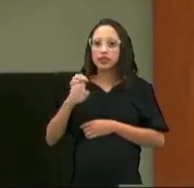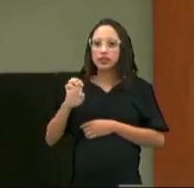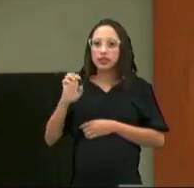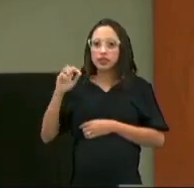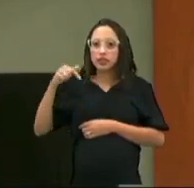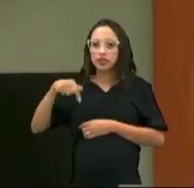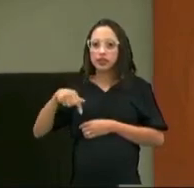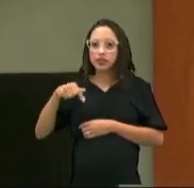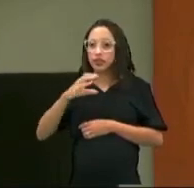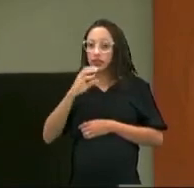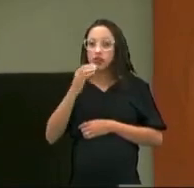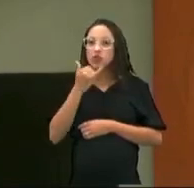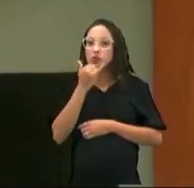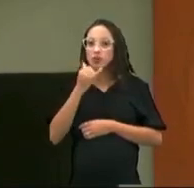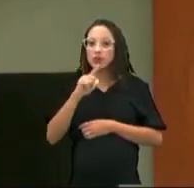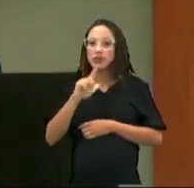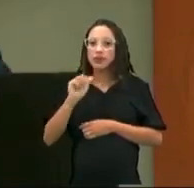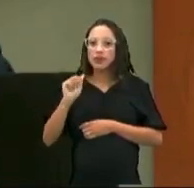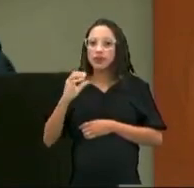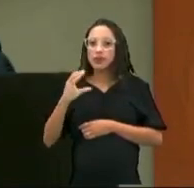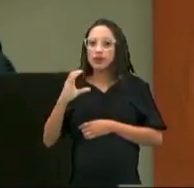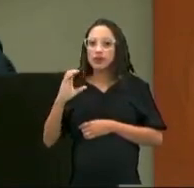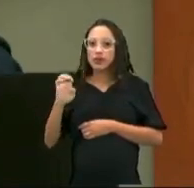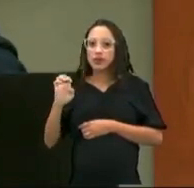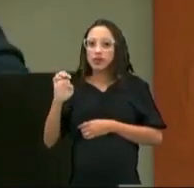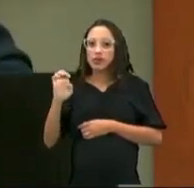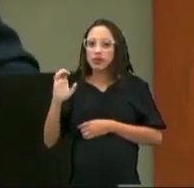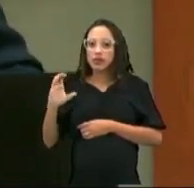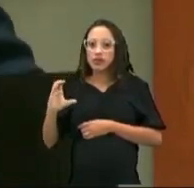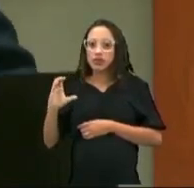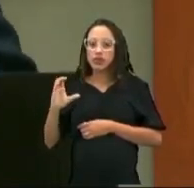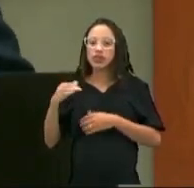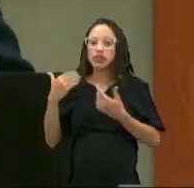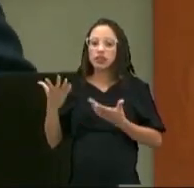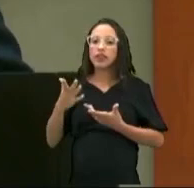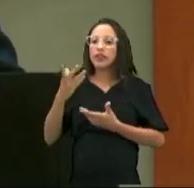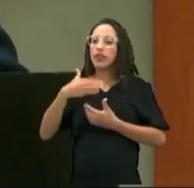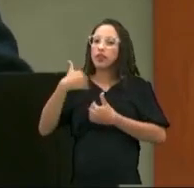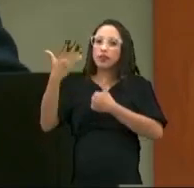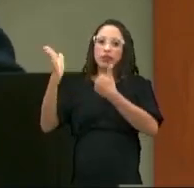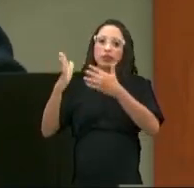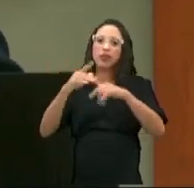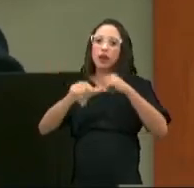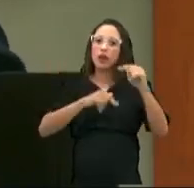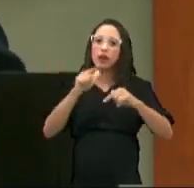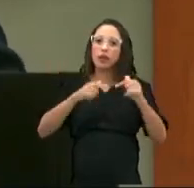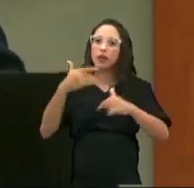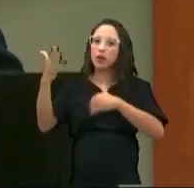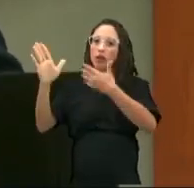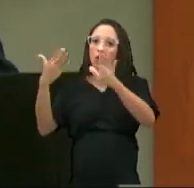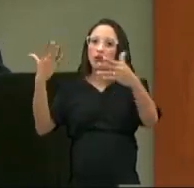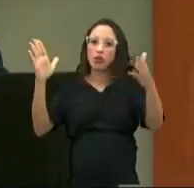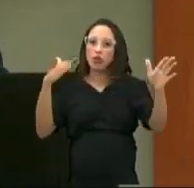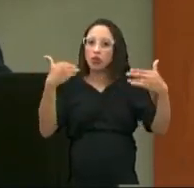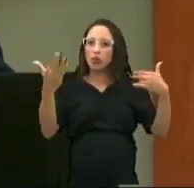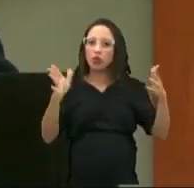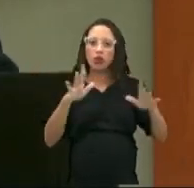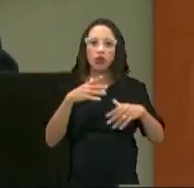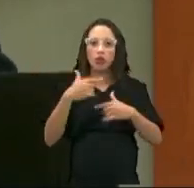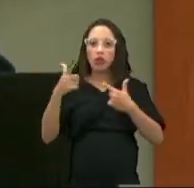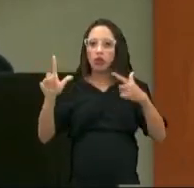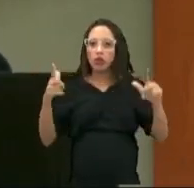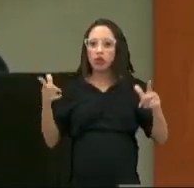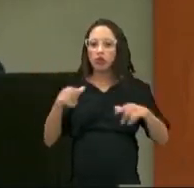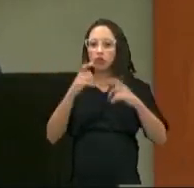de pronto atendimento e policlínicas. O que significa dizer que o Laboratório Central de Cuiabá